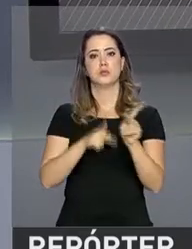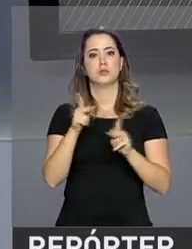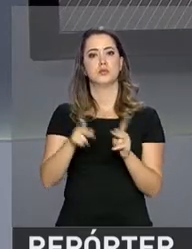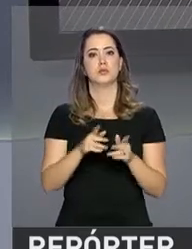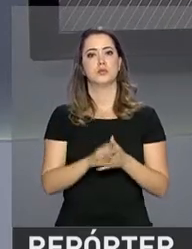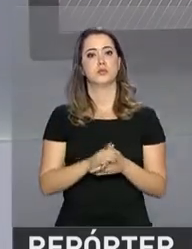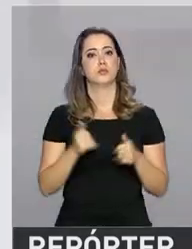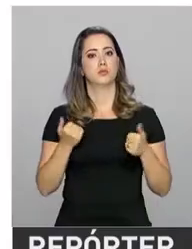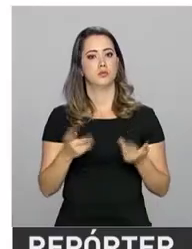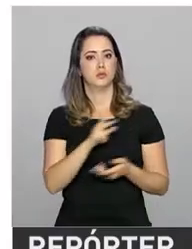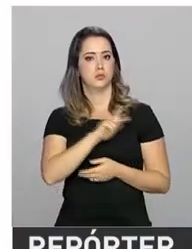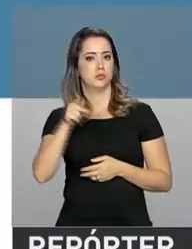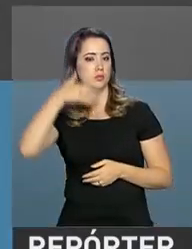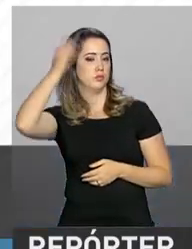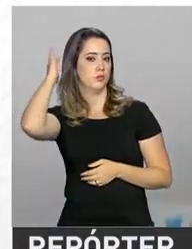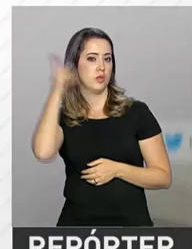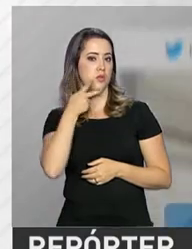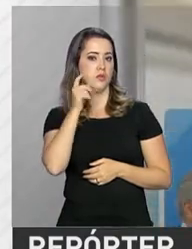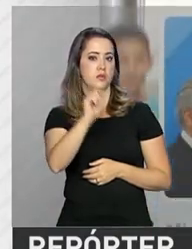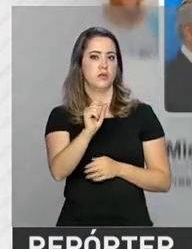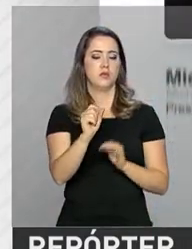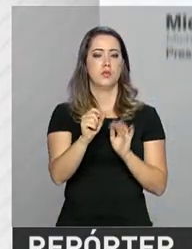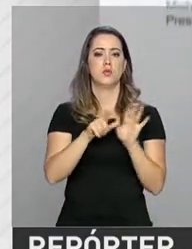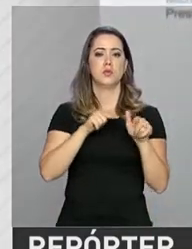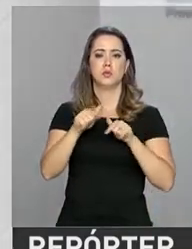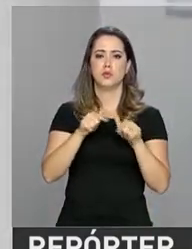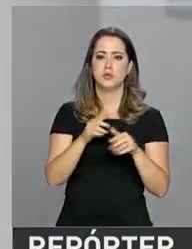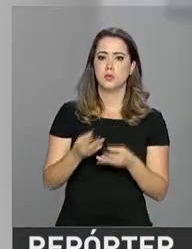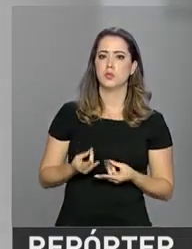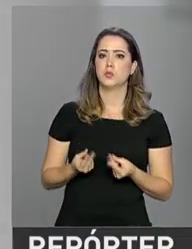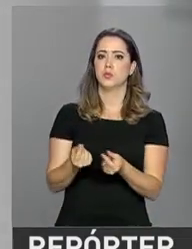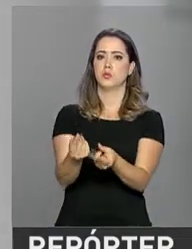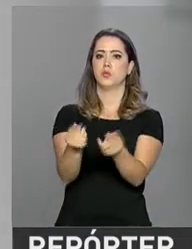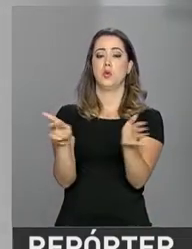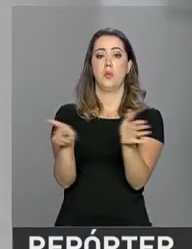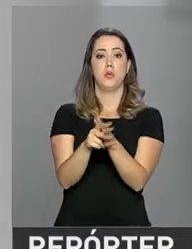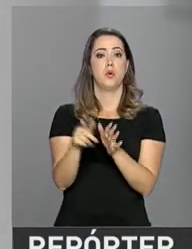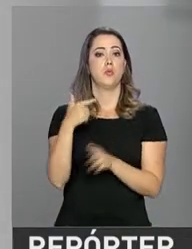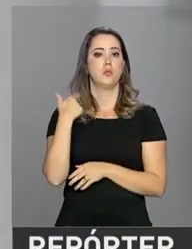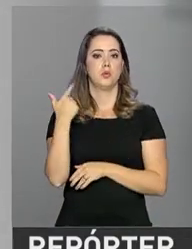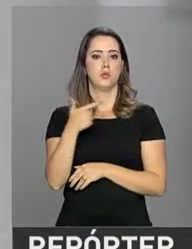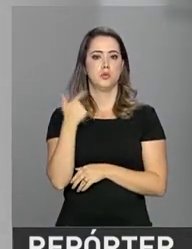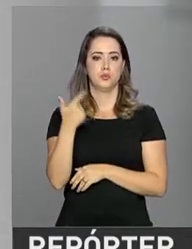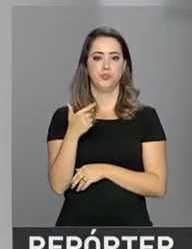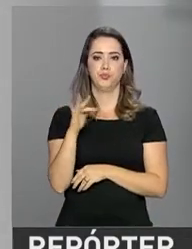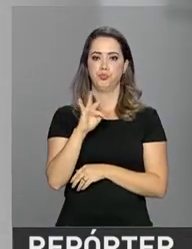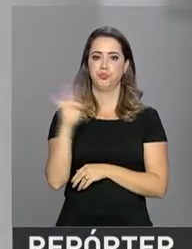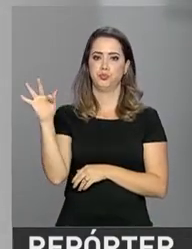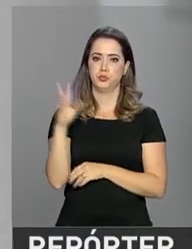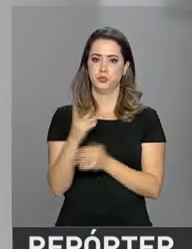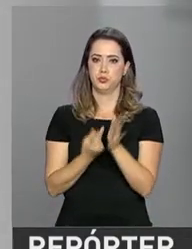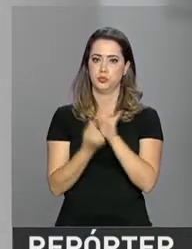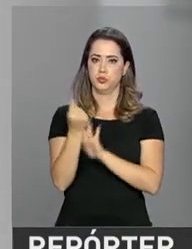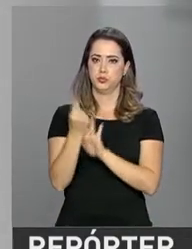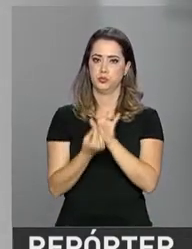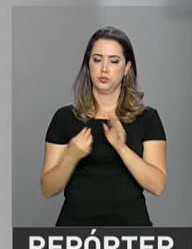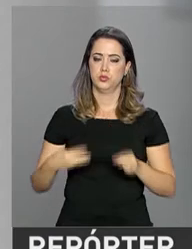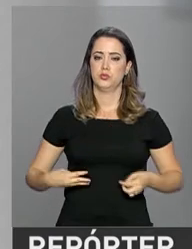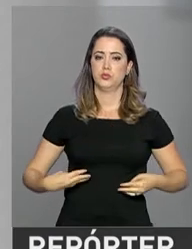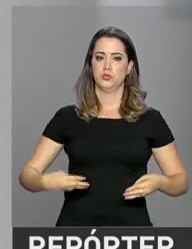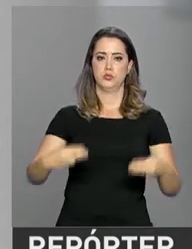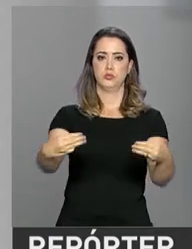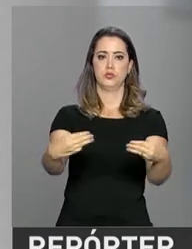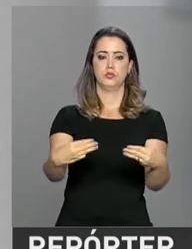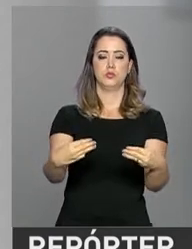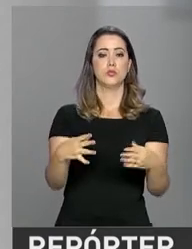pública o presidente disse que a medida garante recursos das loterias federais para o orçamento do ministério comandado por raul